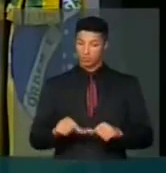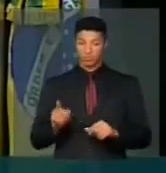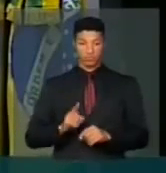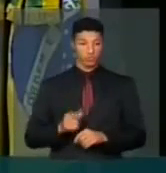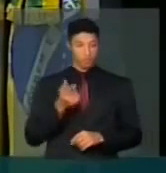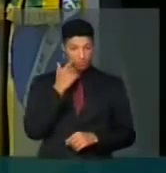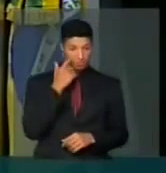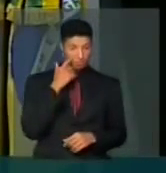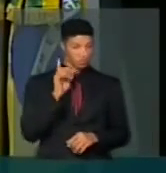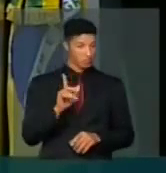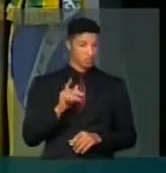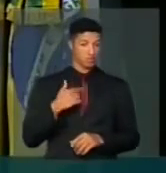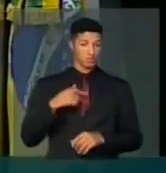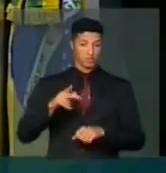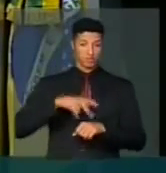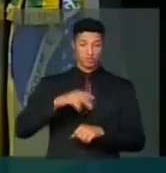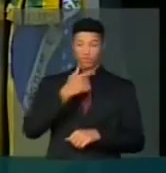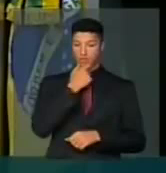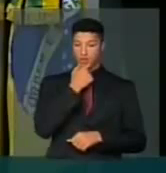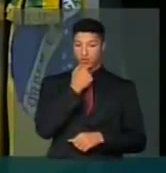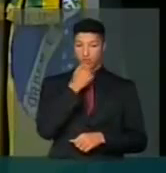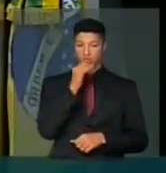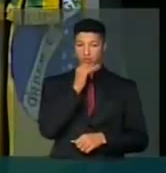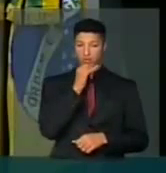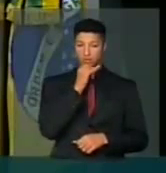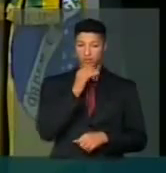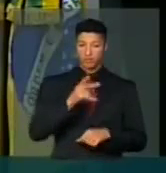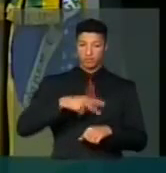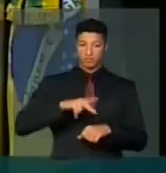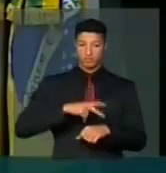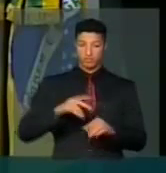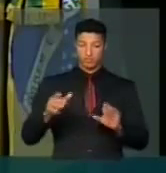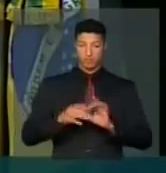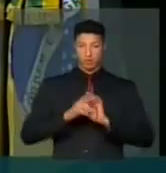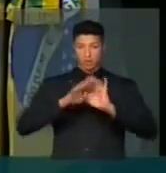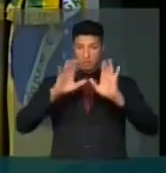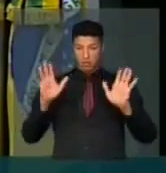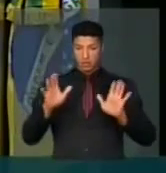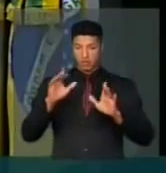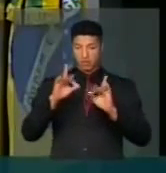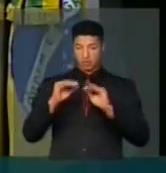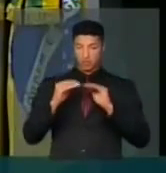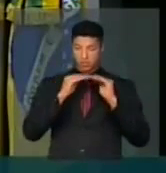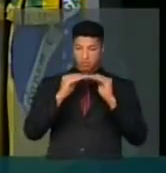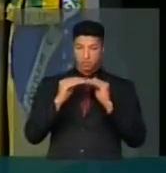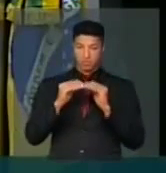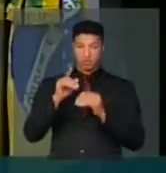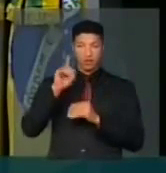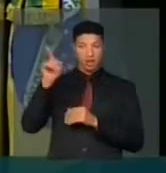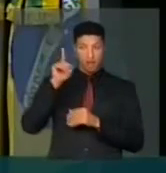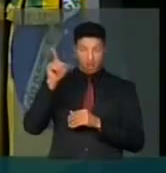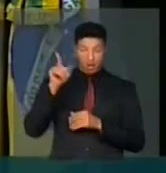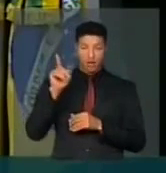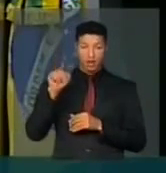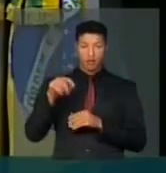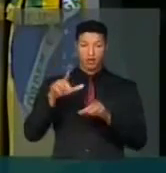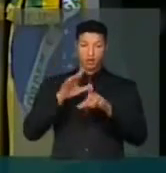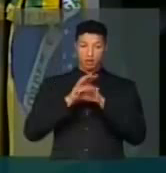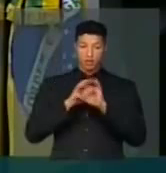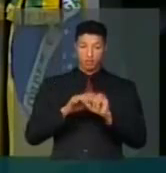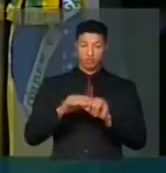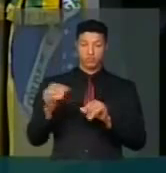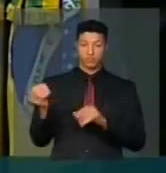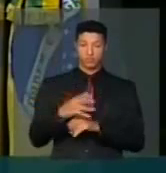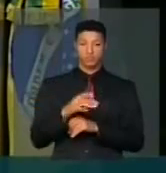bem, na Inglaterra, por exemplo, país do liberalismo democrático, lá a